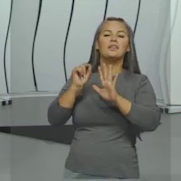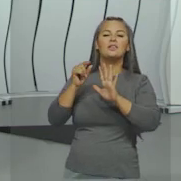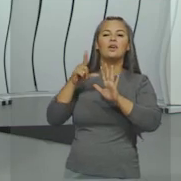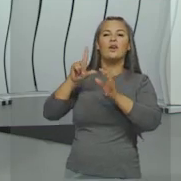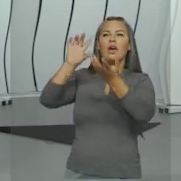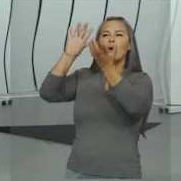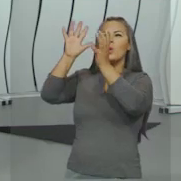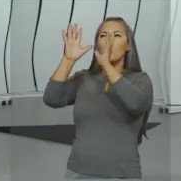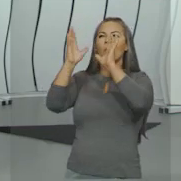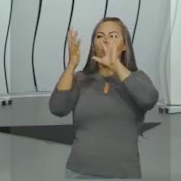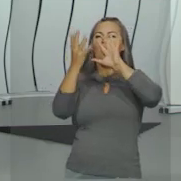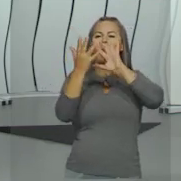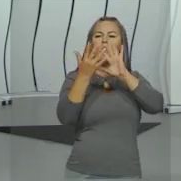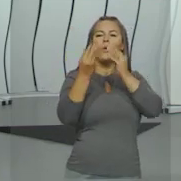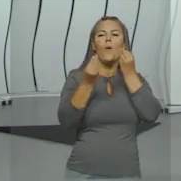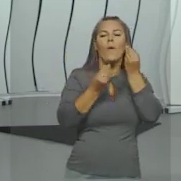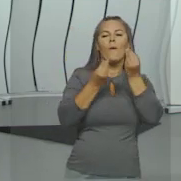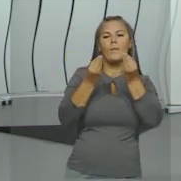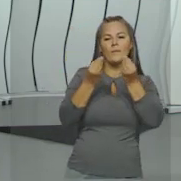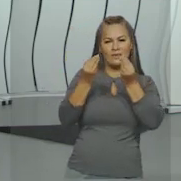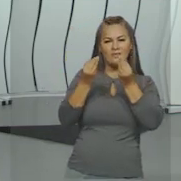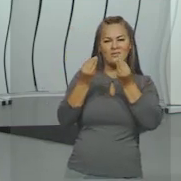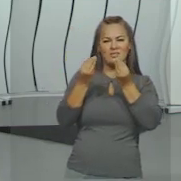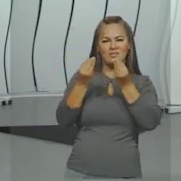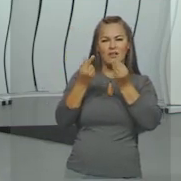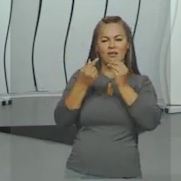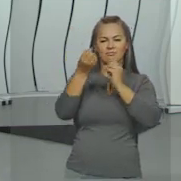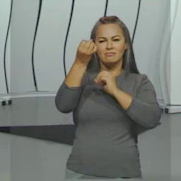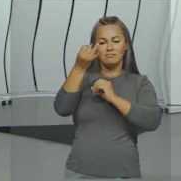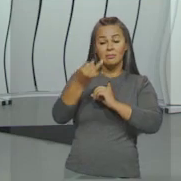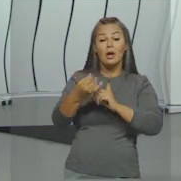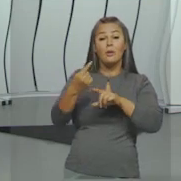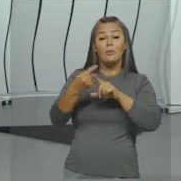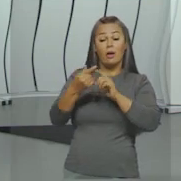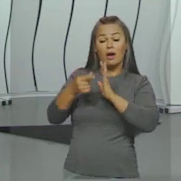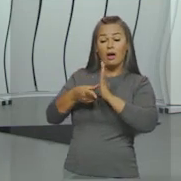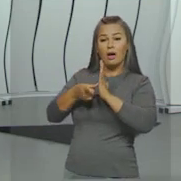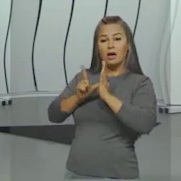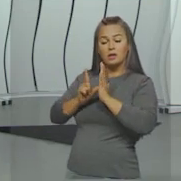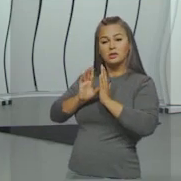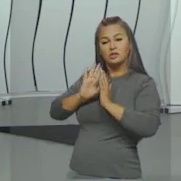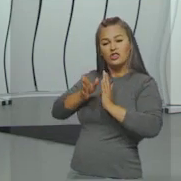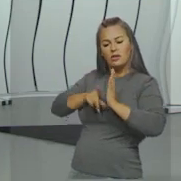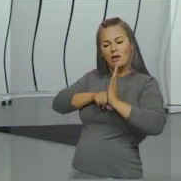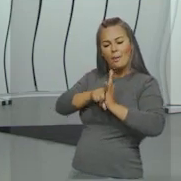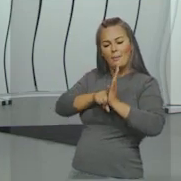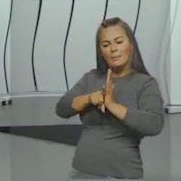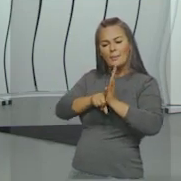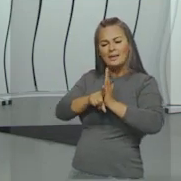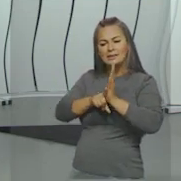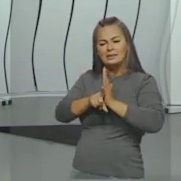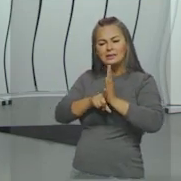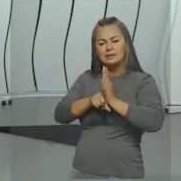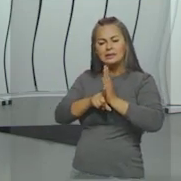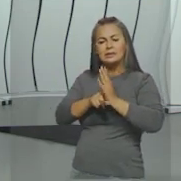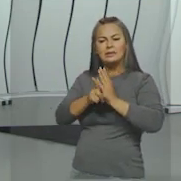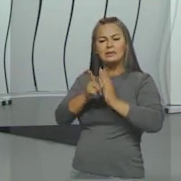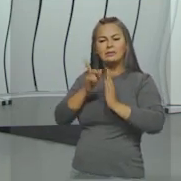baseado em dados meteorológicos, ou seja, em estudo do tempo, de previsão do tempo.